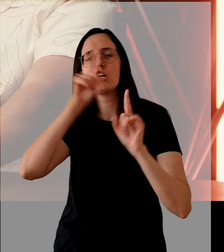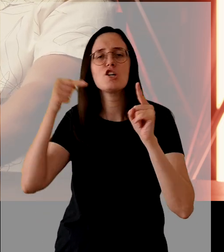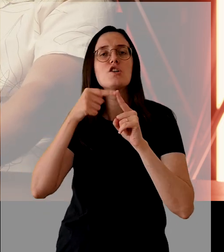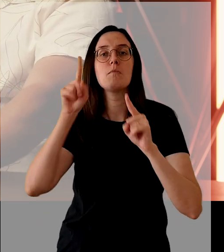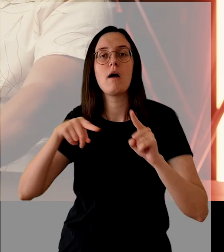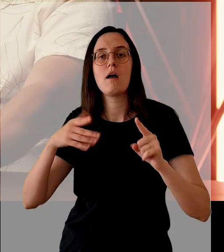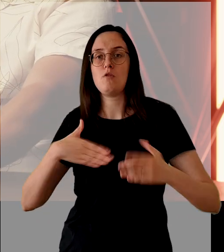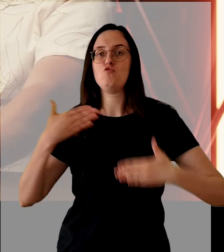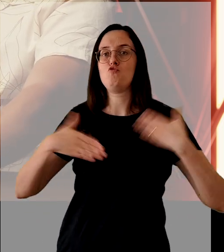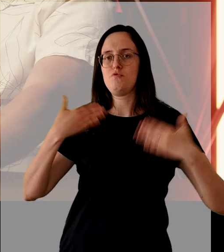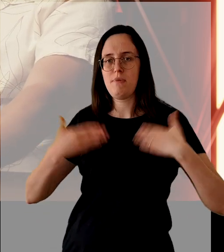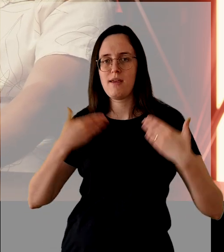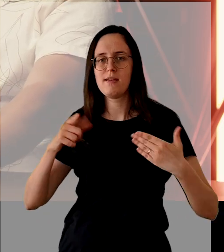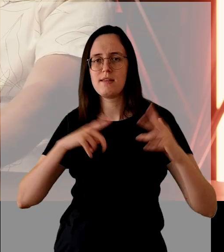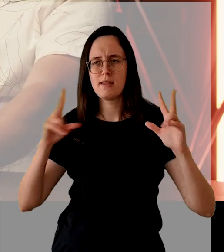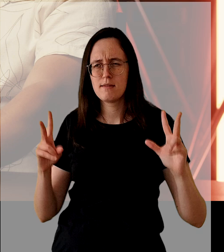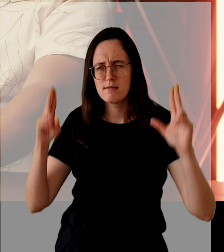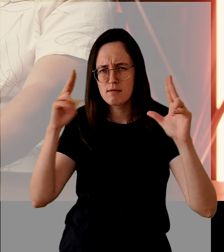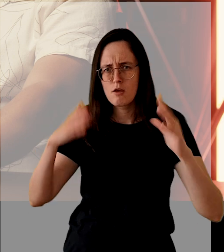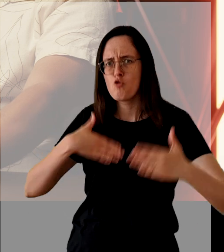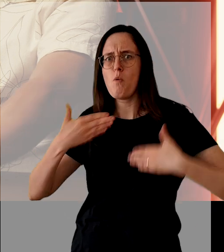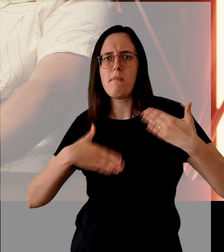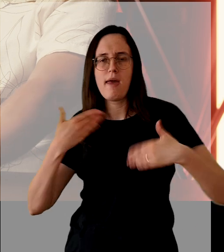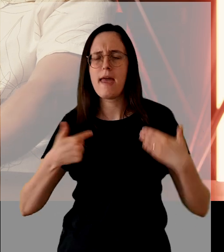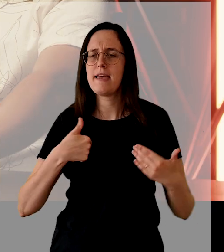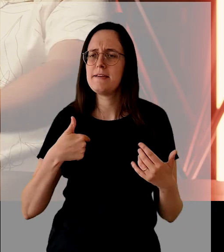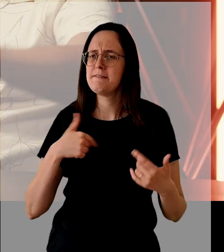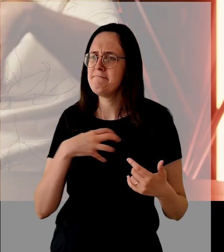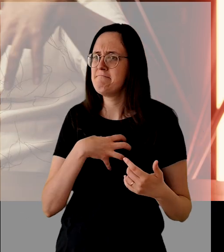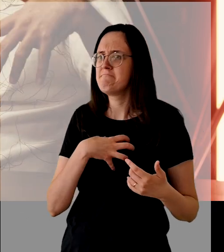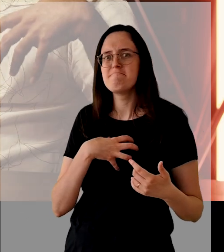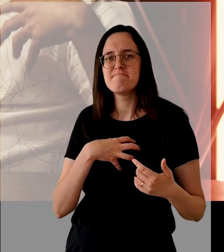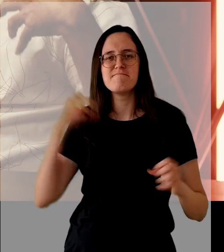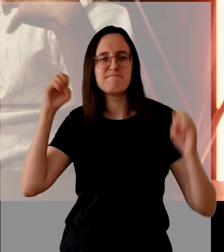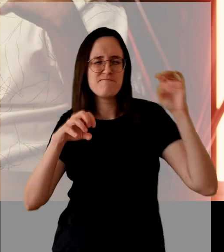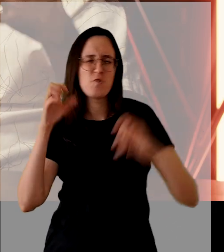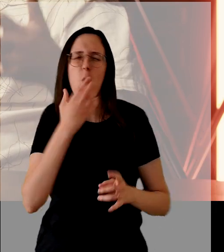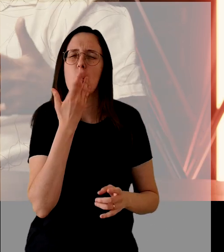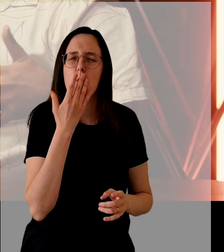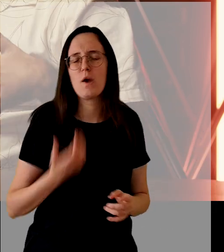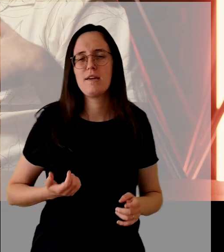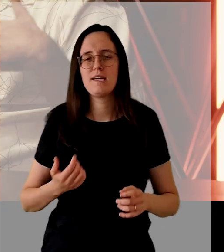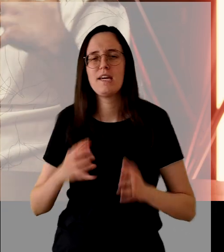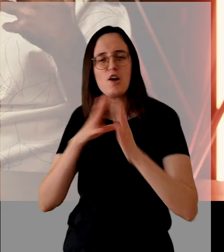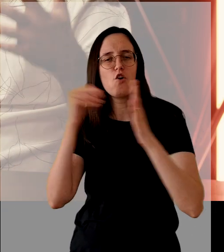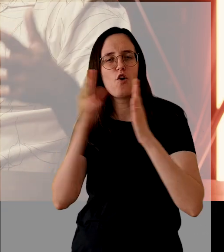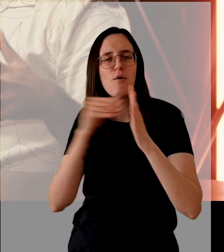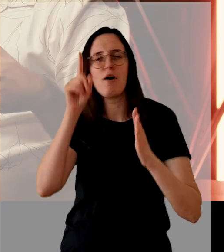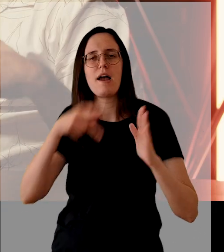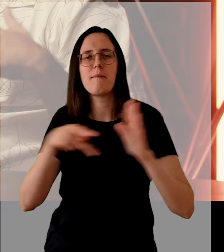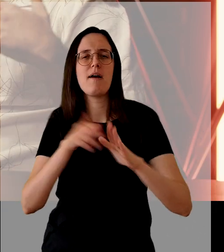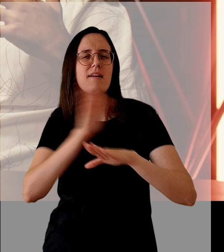suspense, um thriller, assim. Então, eu me permiti, tipo, luzes bem coloridas, usar muito